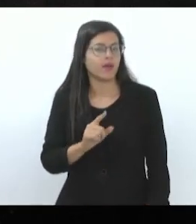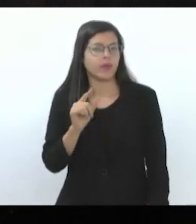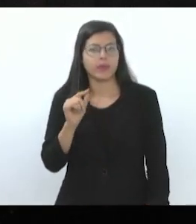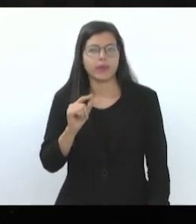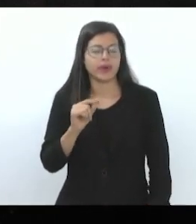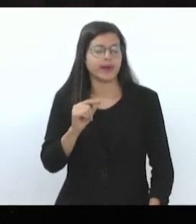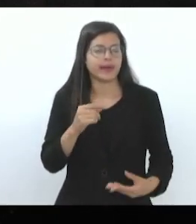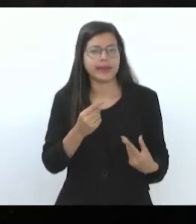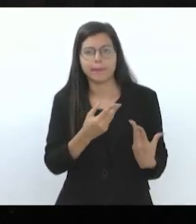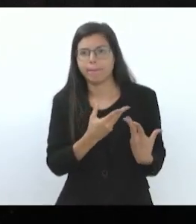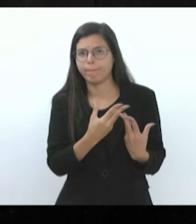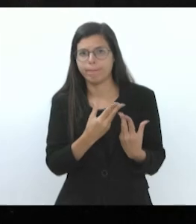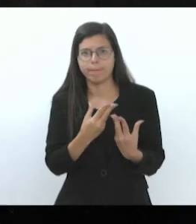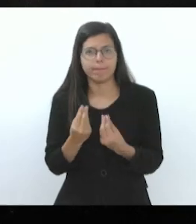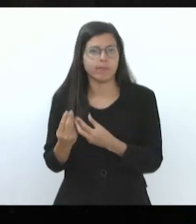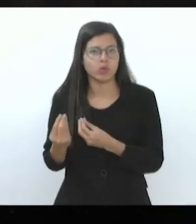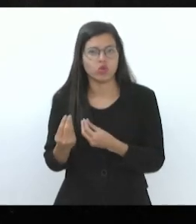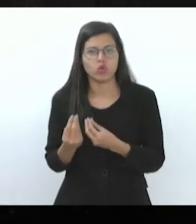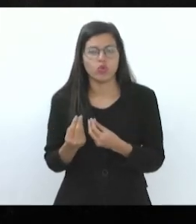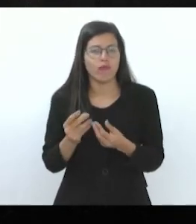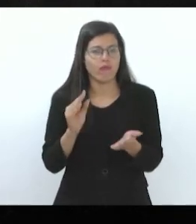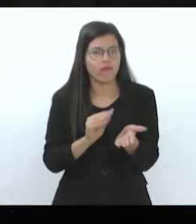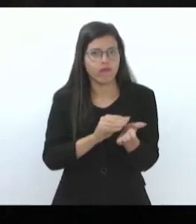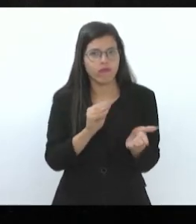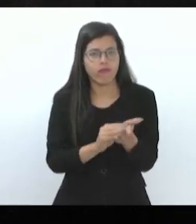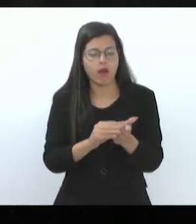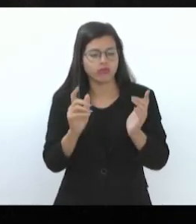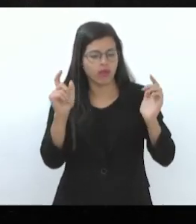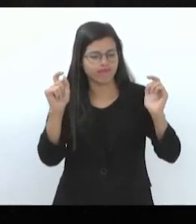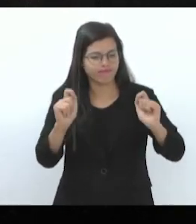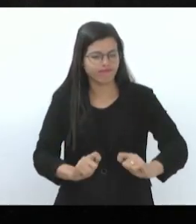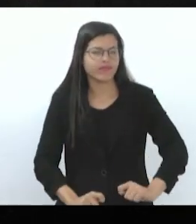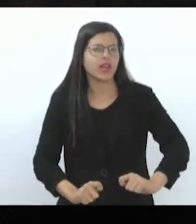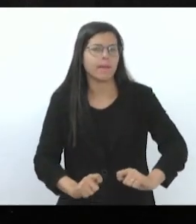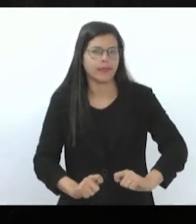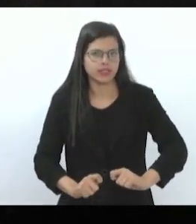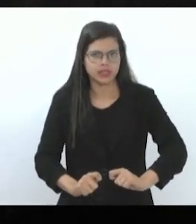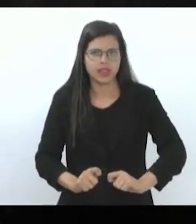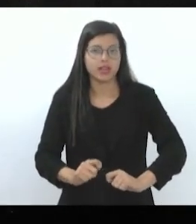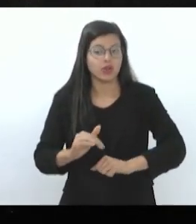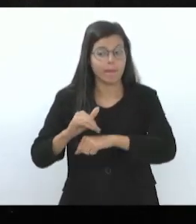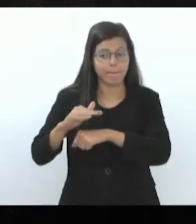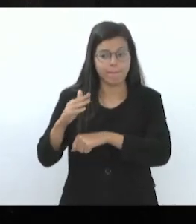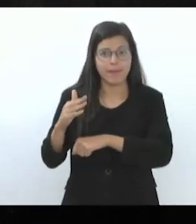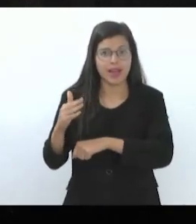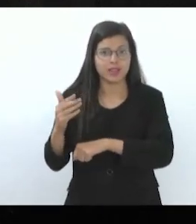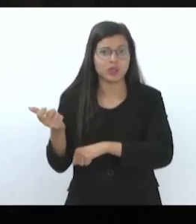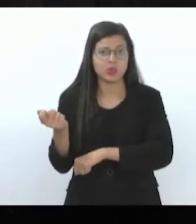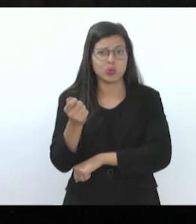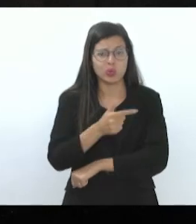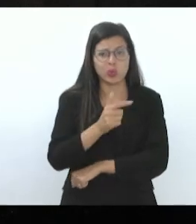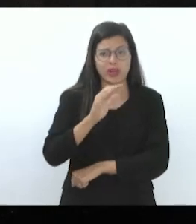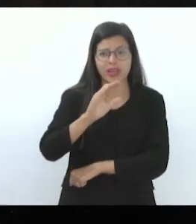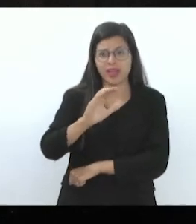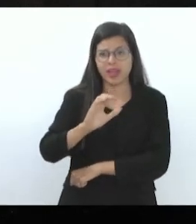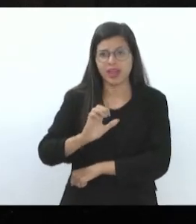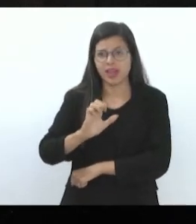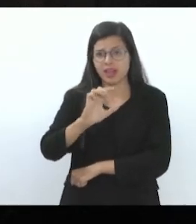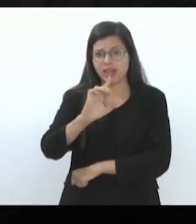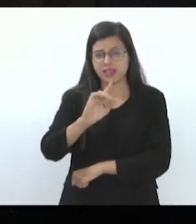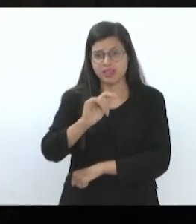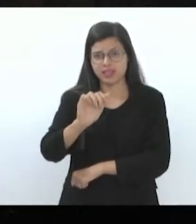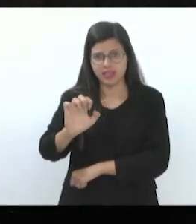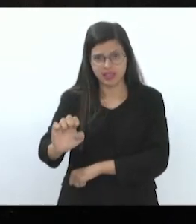muito mais incompetente do que se imagina, do que a SEDAI, quando ela